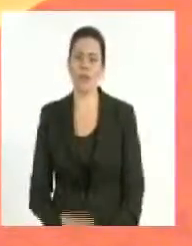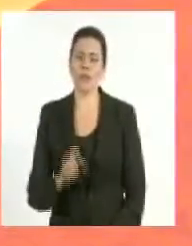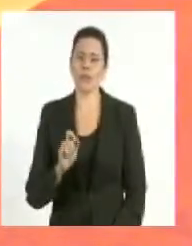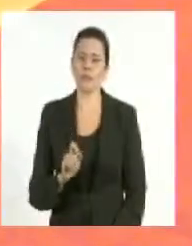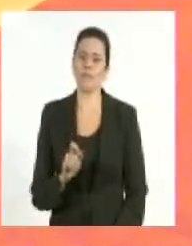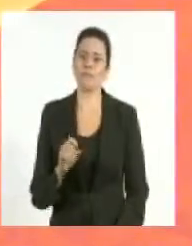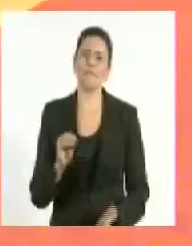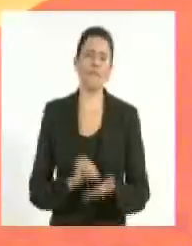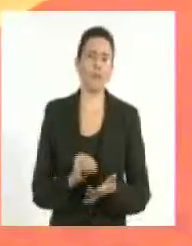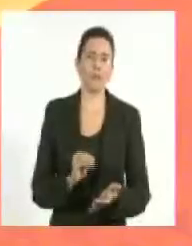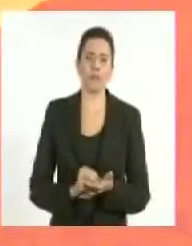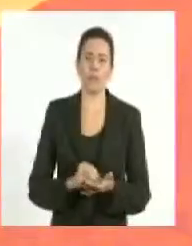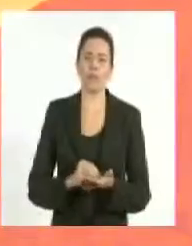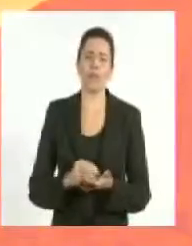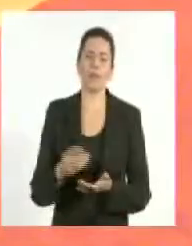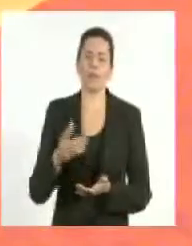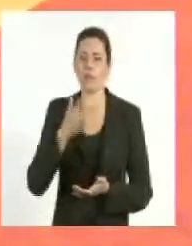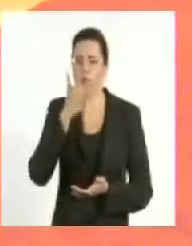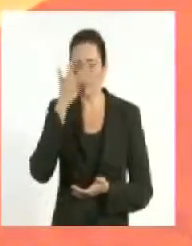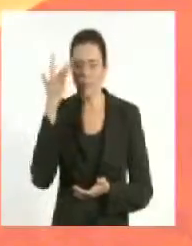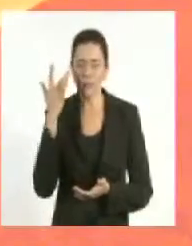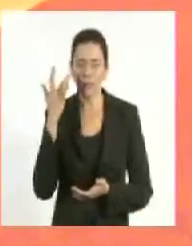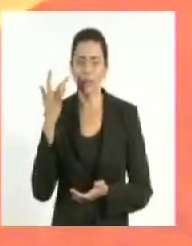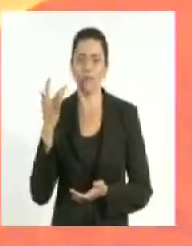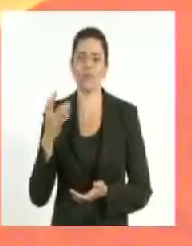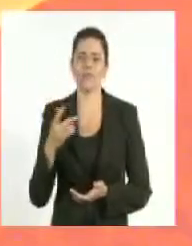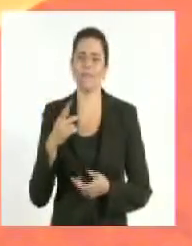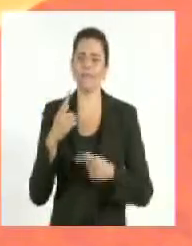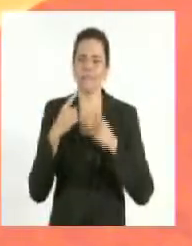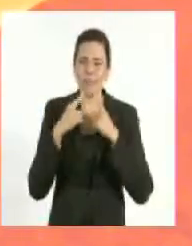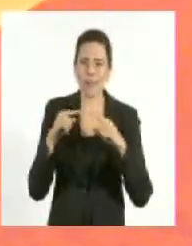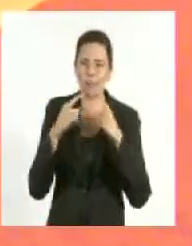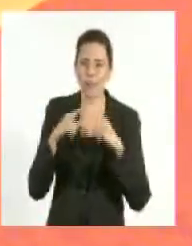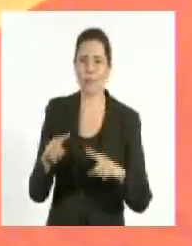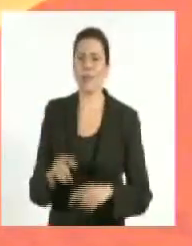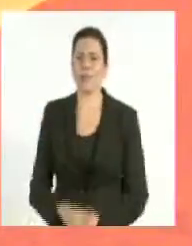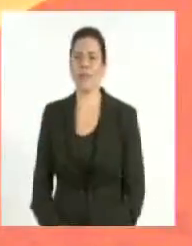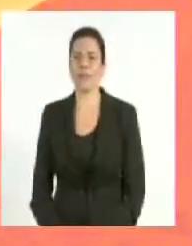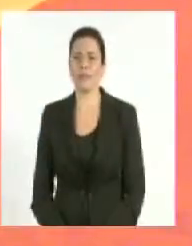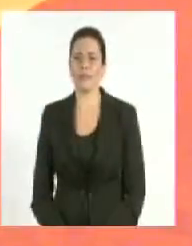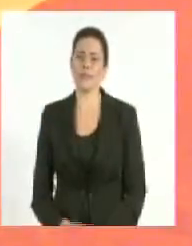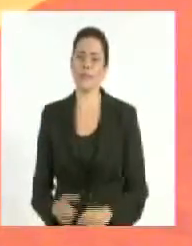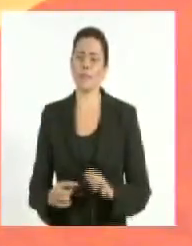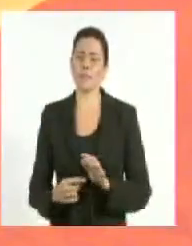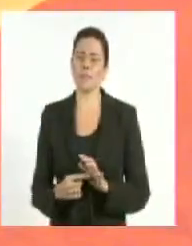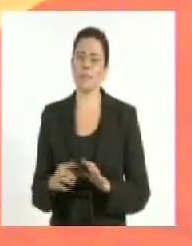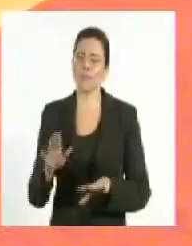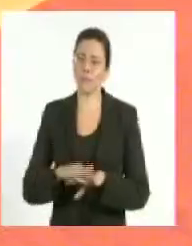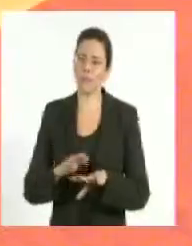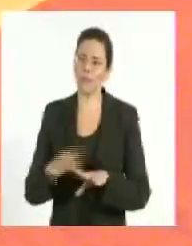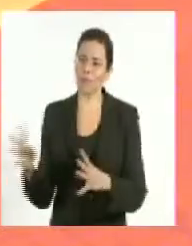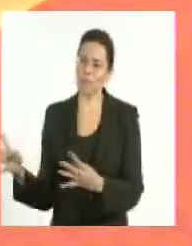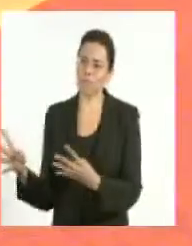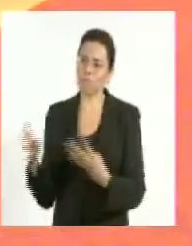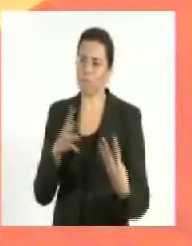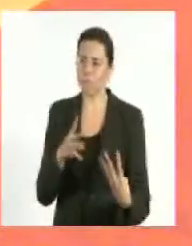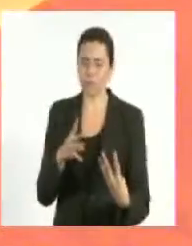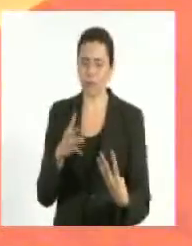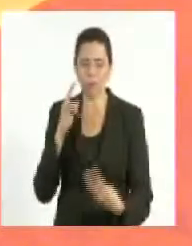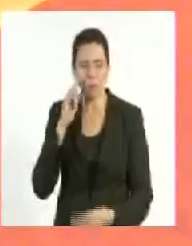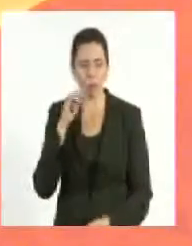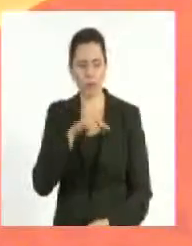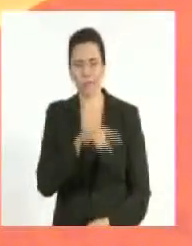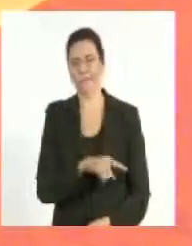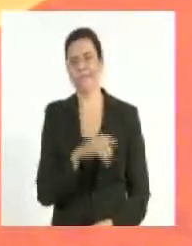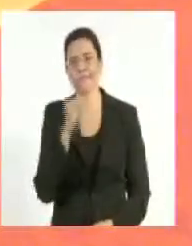nas tribunas do Congresso Nacional, dos nossos parlamentares. E agora, de